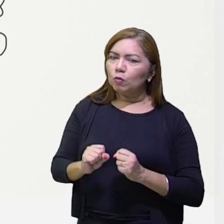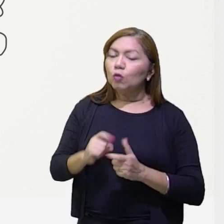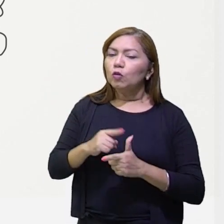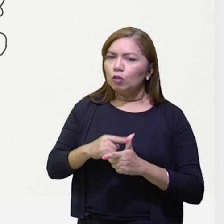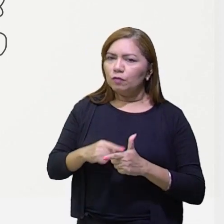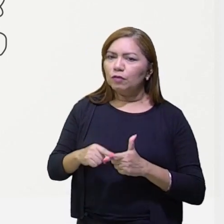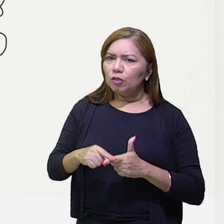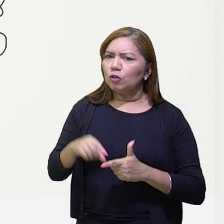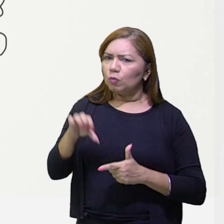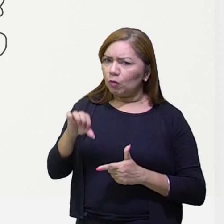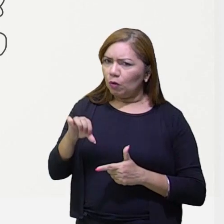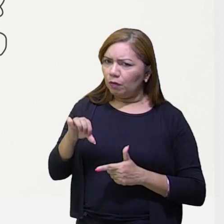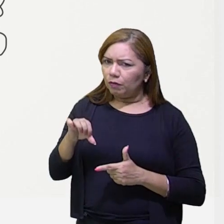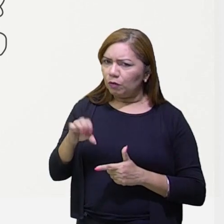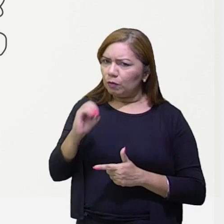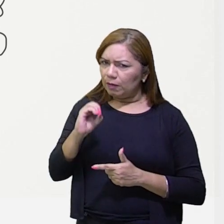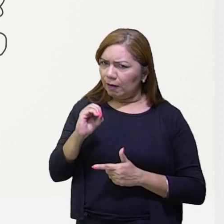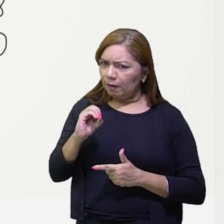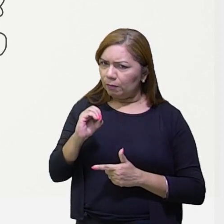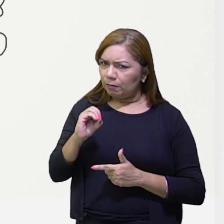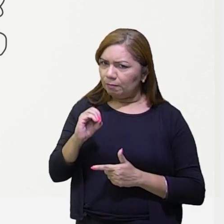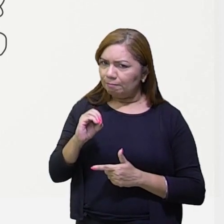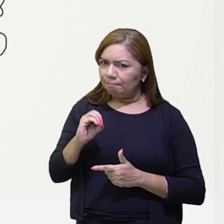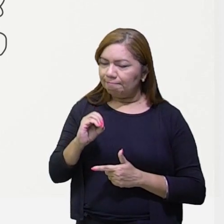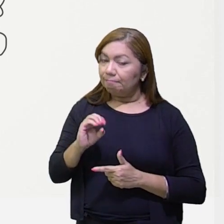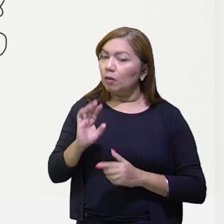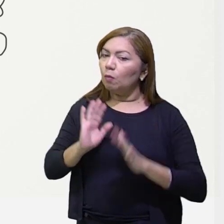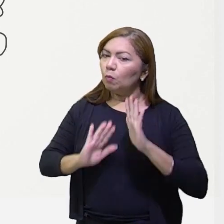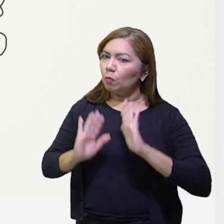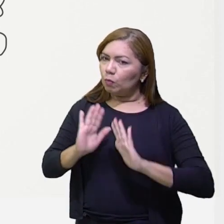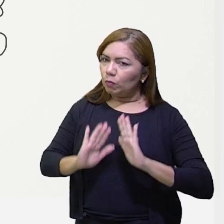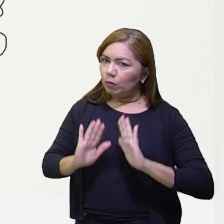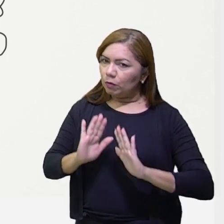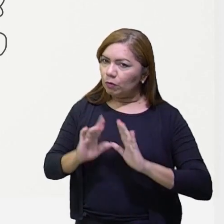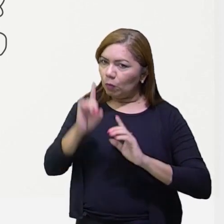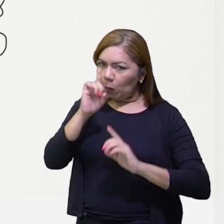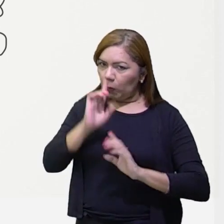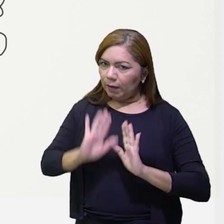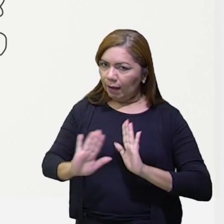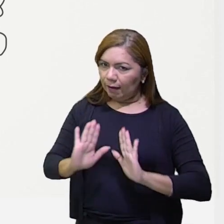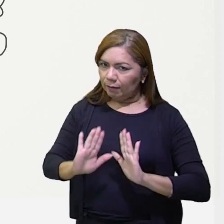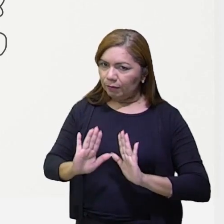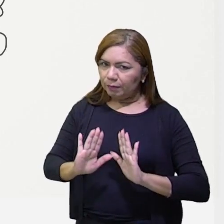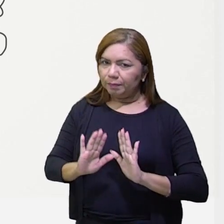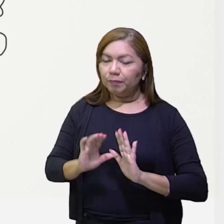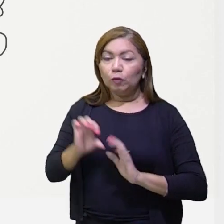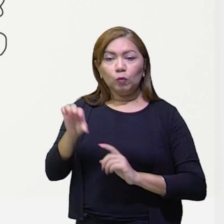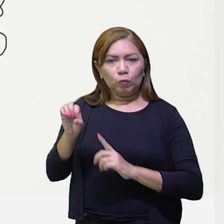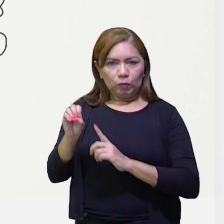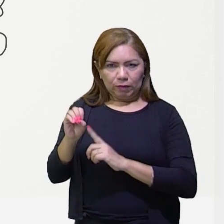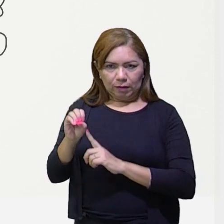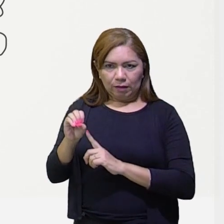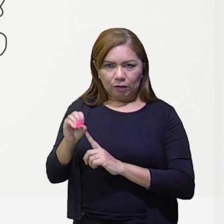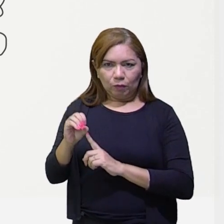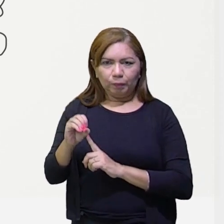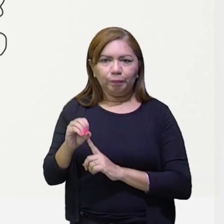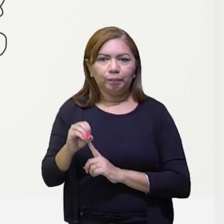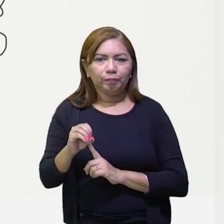pegar o 9 e dividir por 0? Não. Muito cuidado nessa hora, tá certo? O 0,